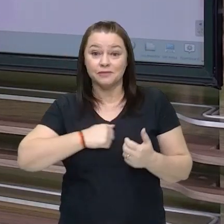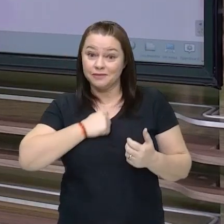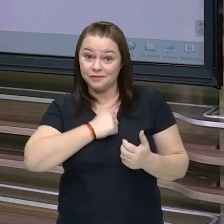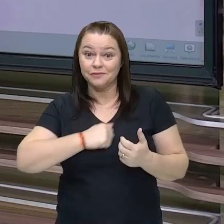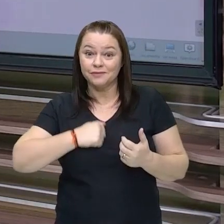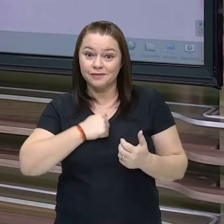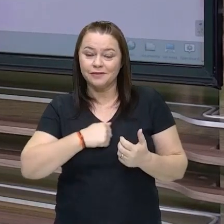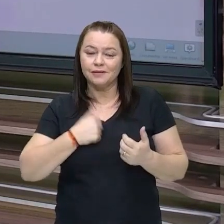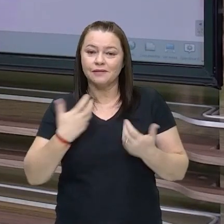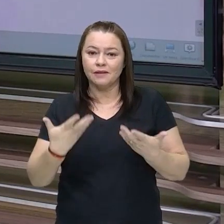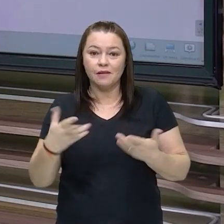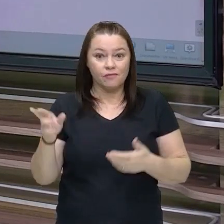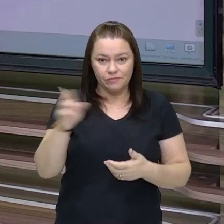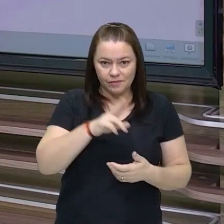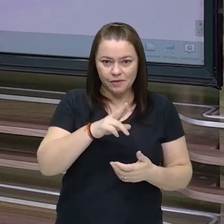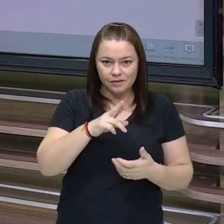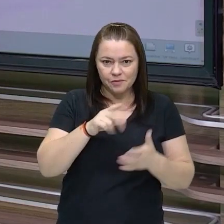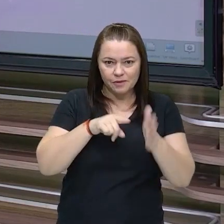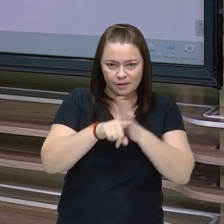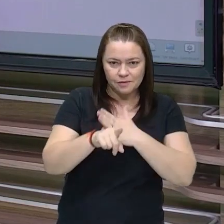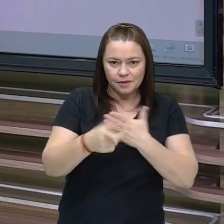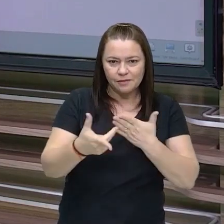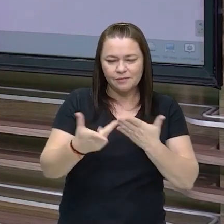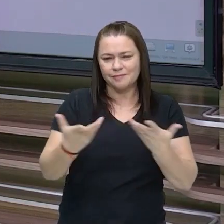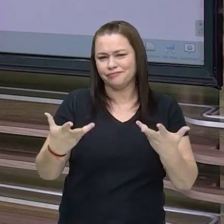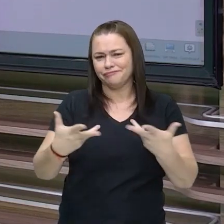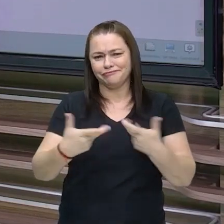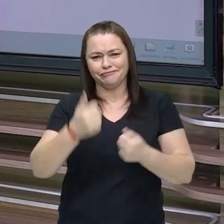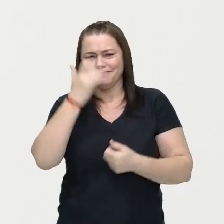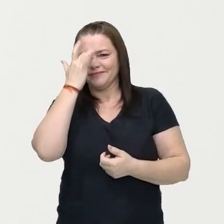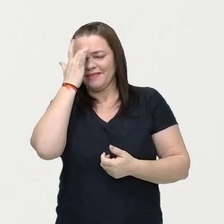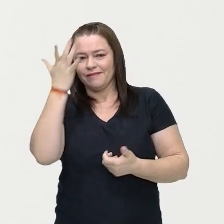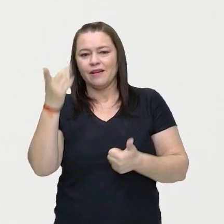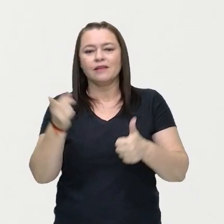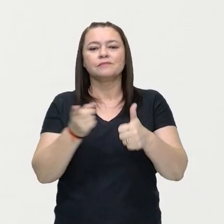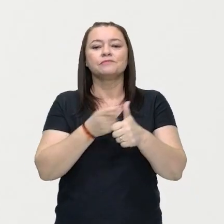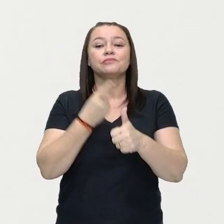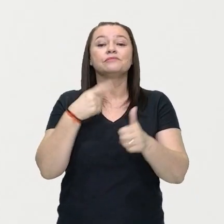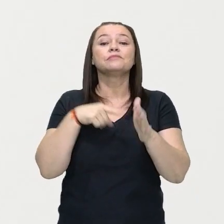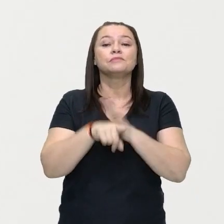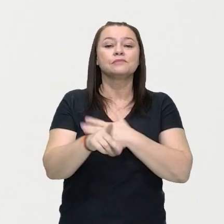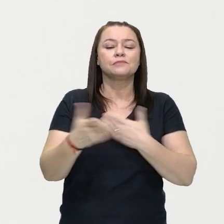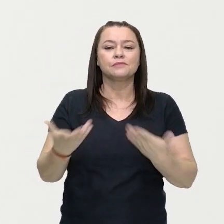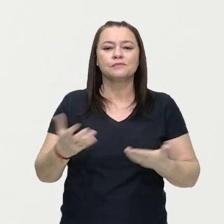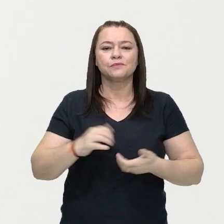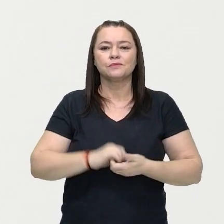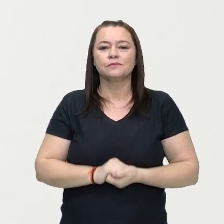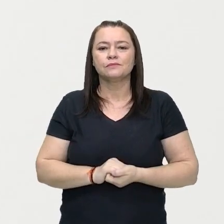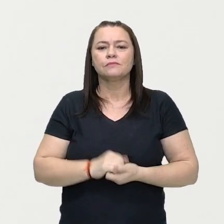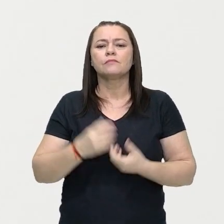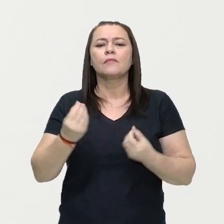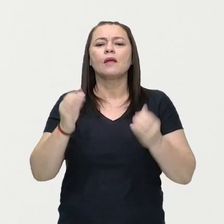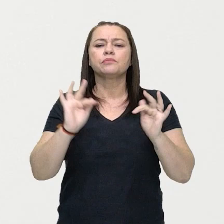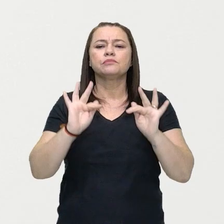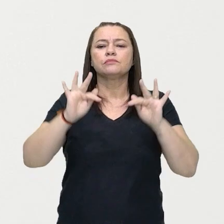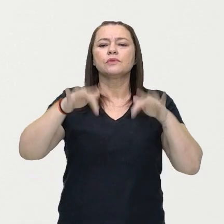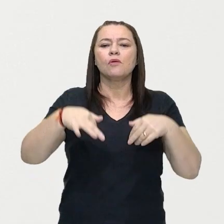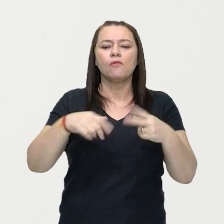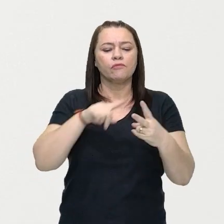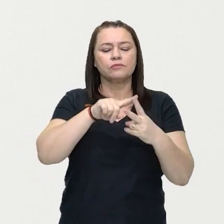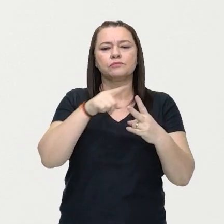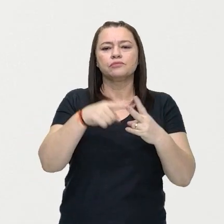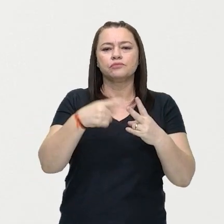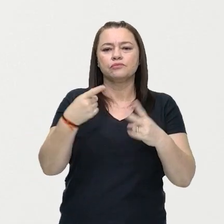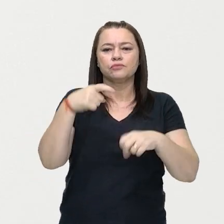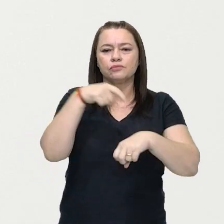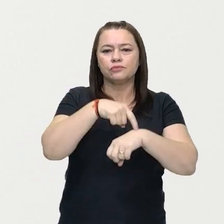certo? Vamos resolver as nossas questões? Questões marotas, né? Questão número 1, olha aí na tela. Com o fim dos 2